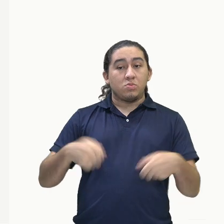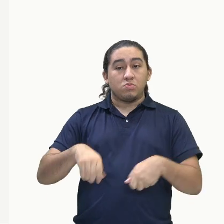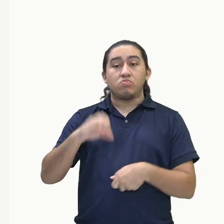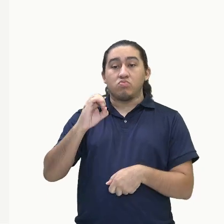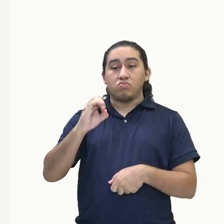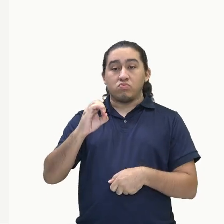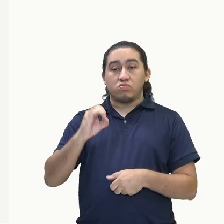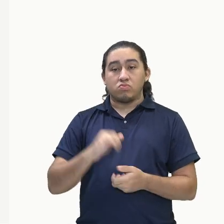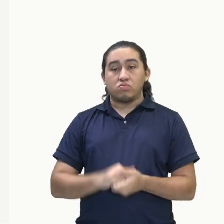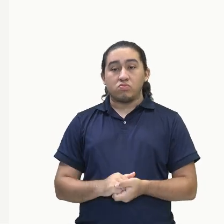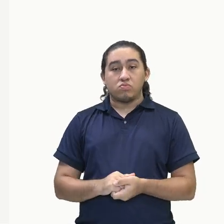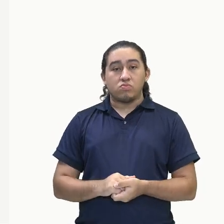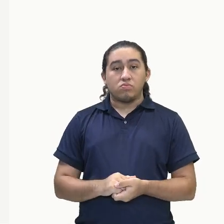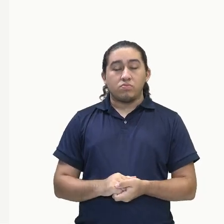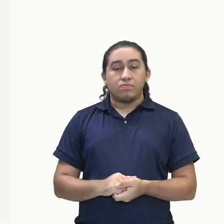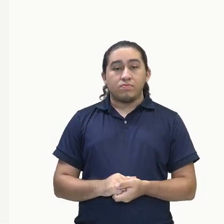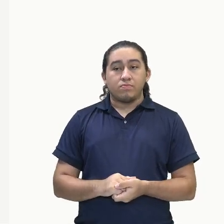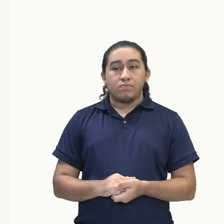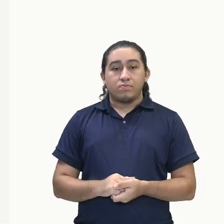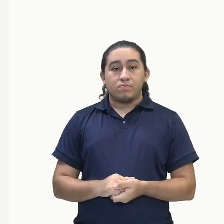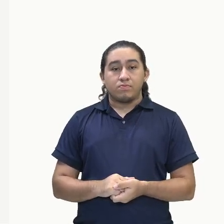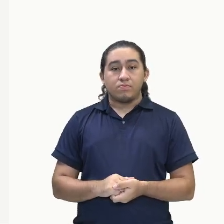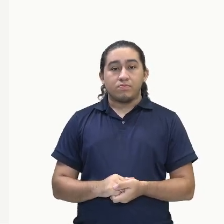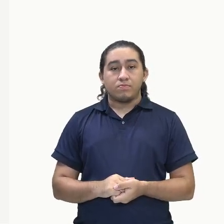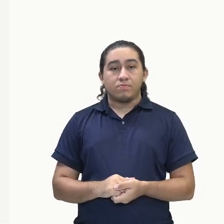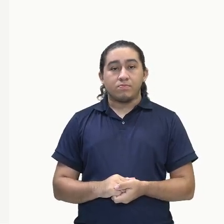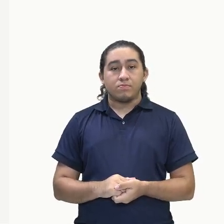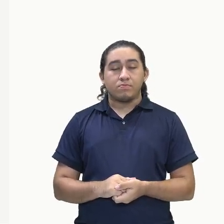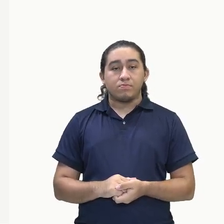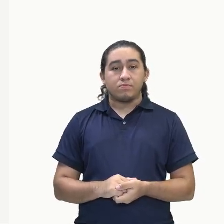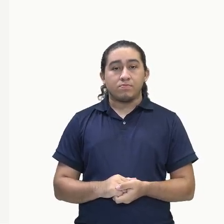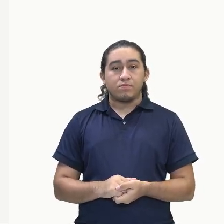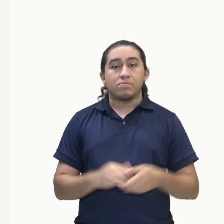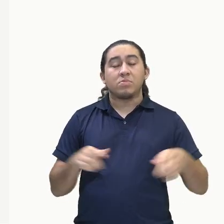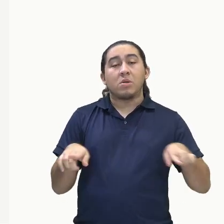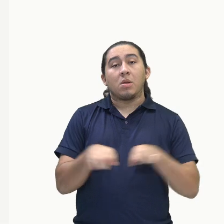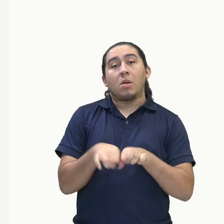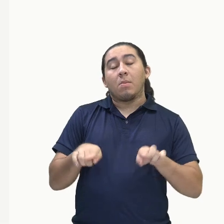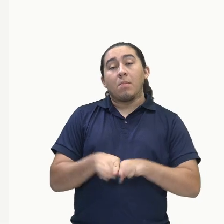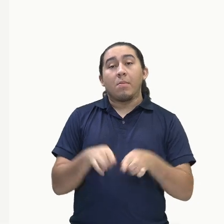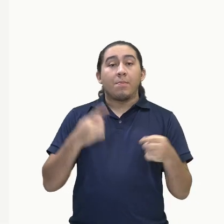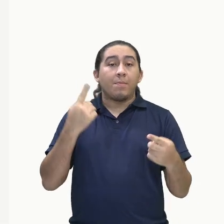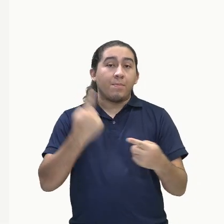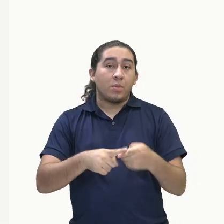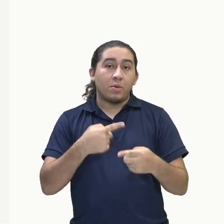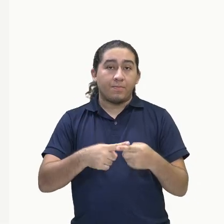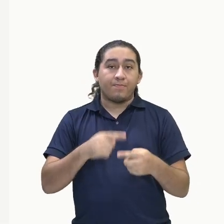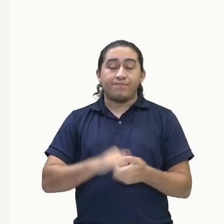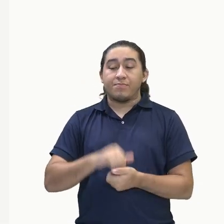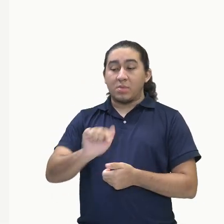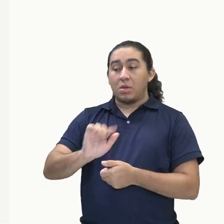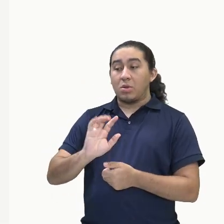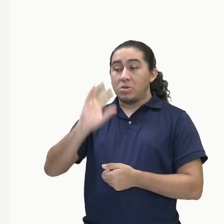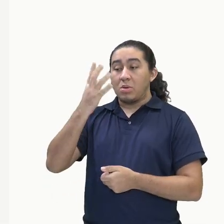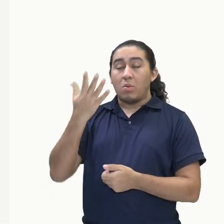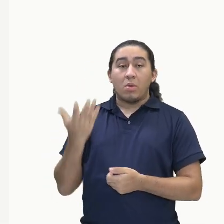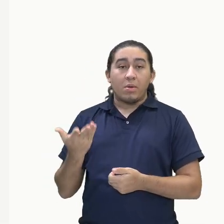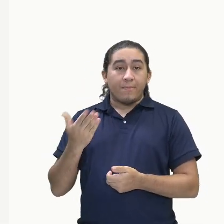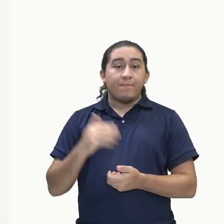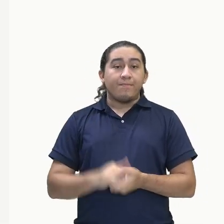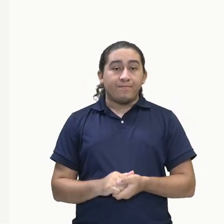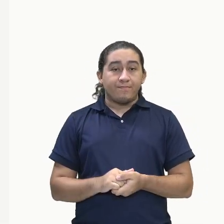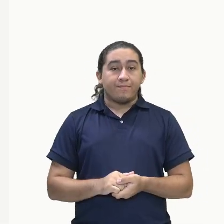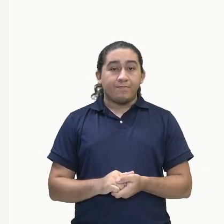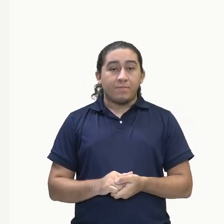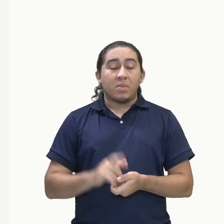0, correto? E por quê? Esse é um tipo de evento que a gente chama de evento